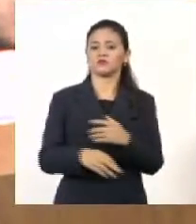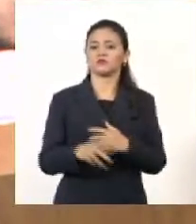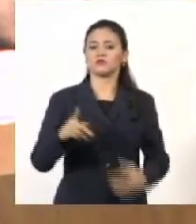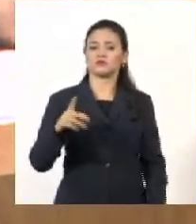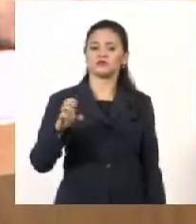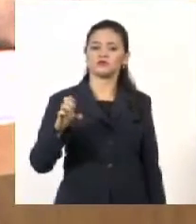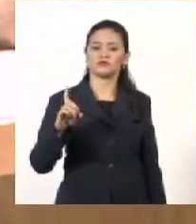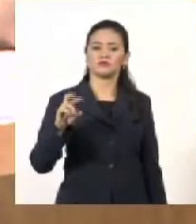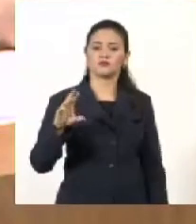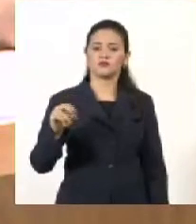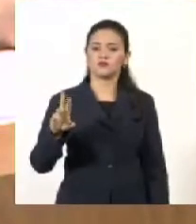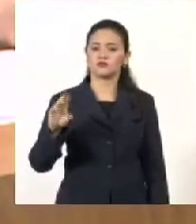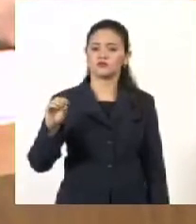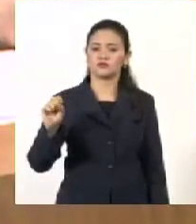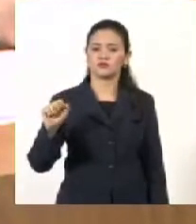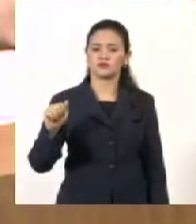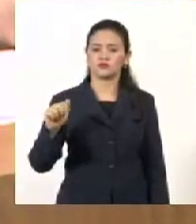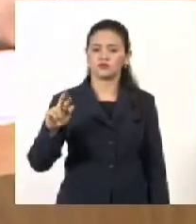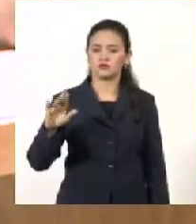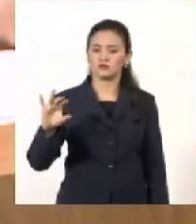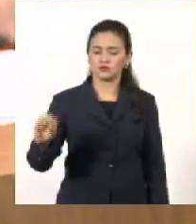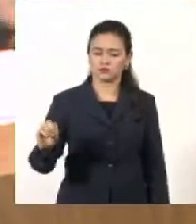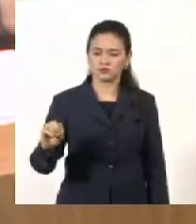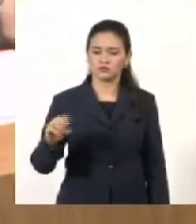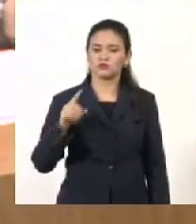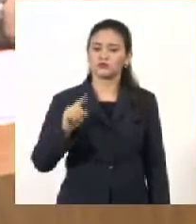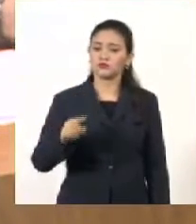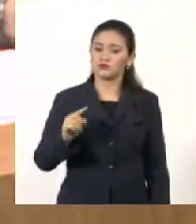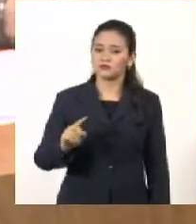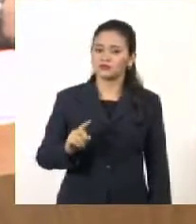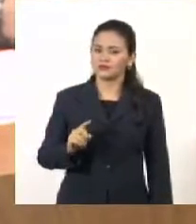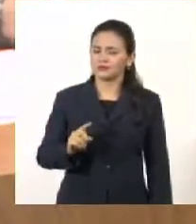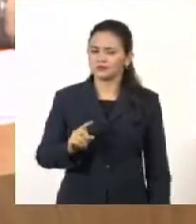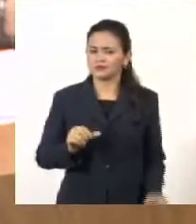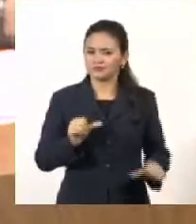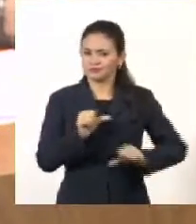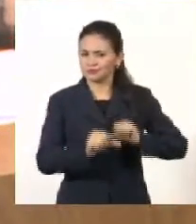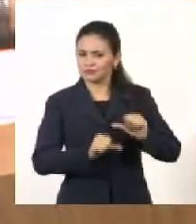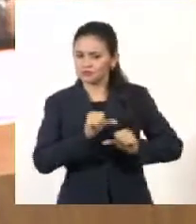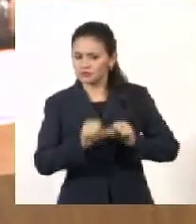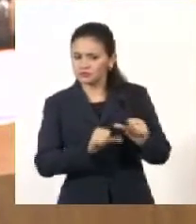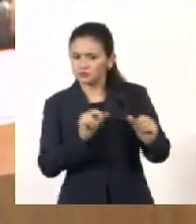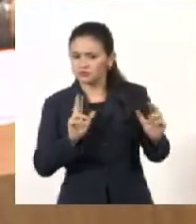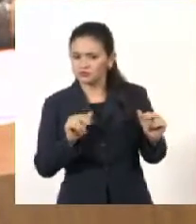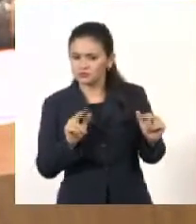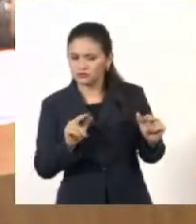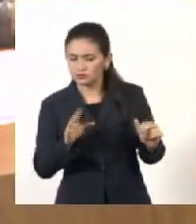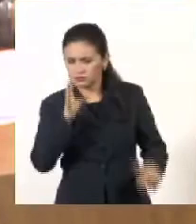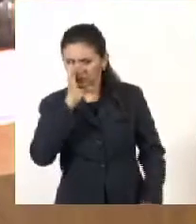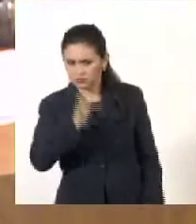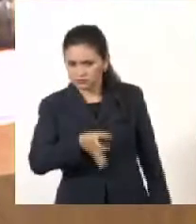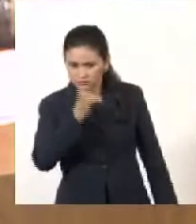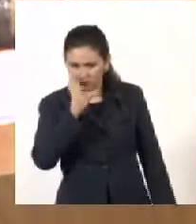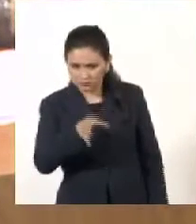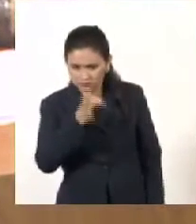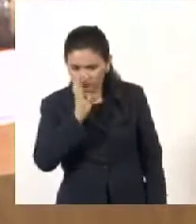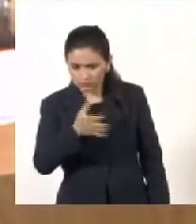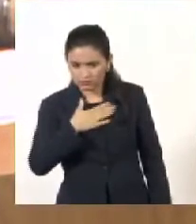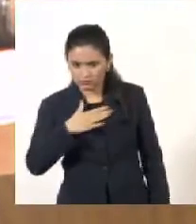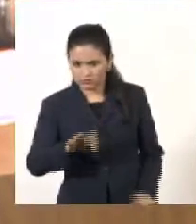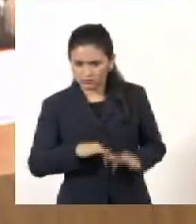Rosário. E o mesmo levou para um outro caminho, inclusive ofendendo a familiares meus.